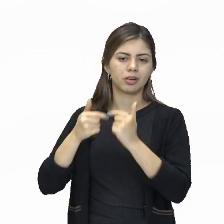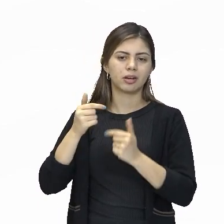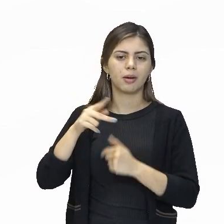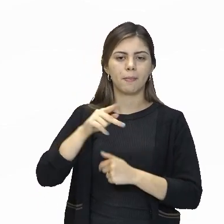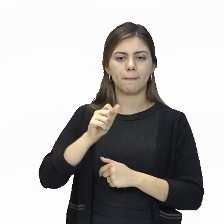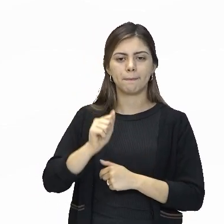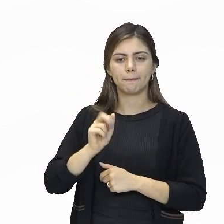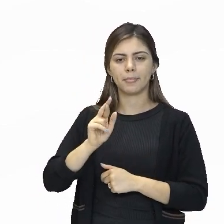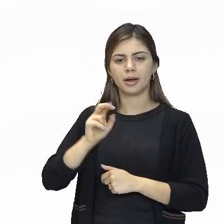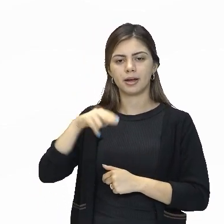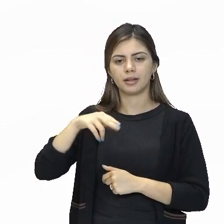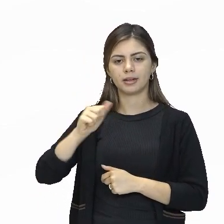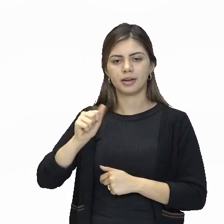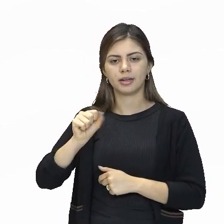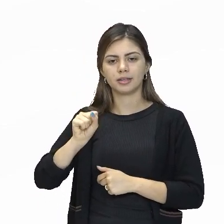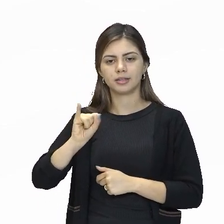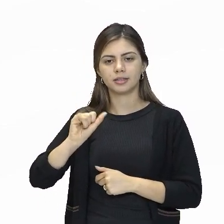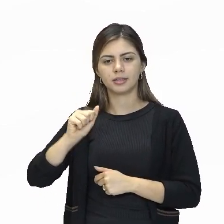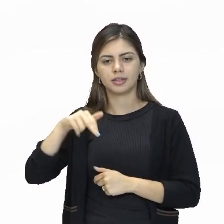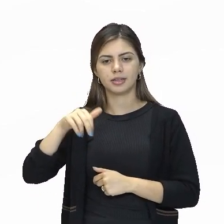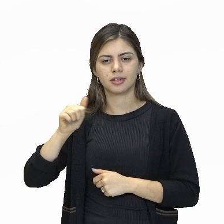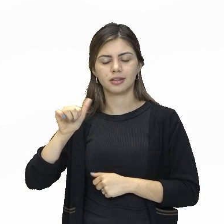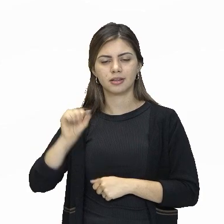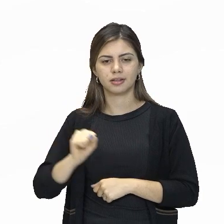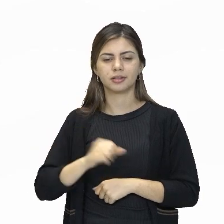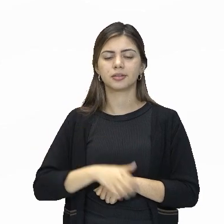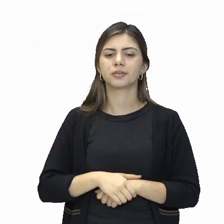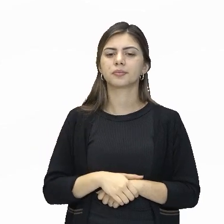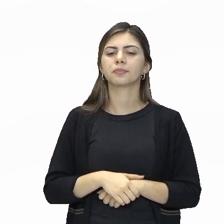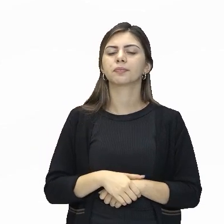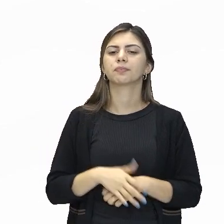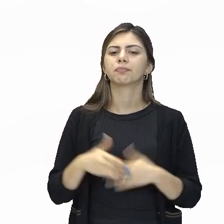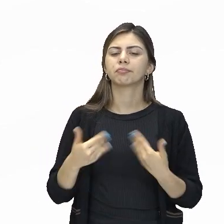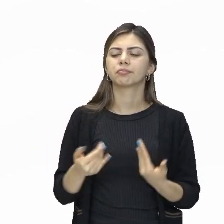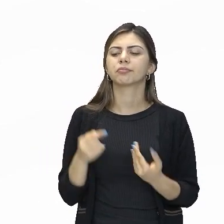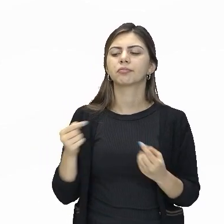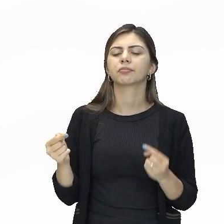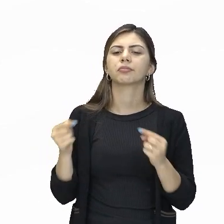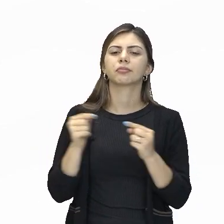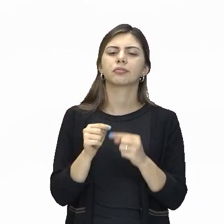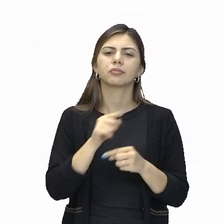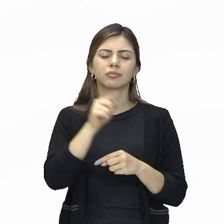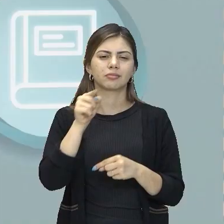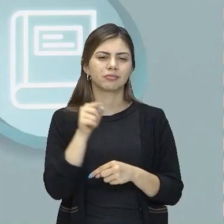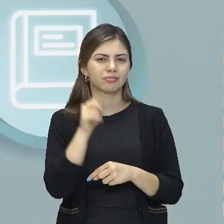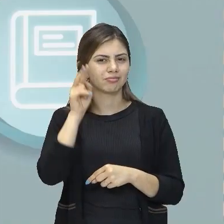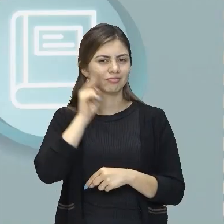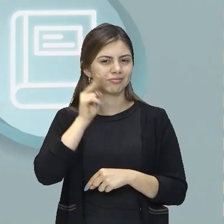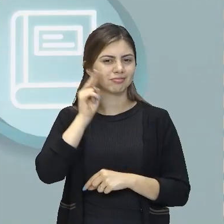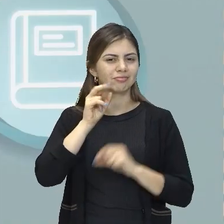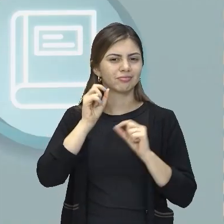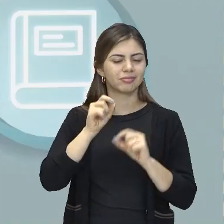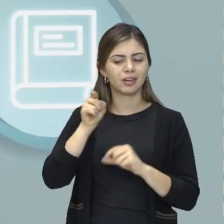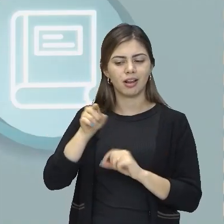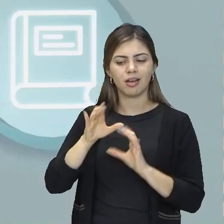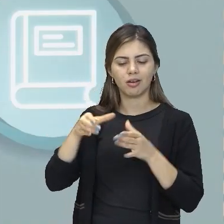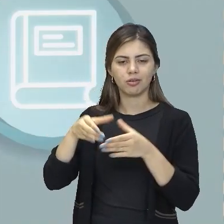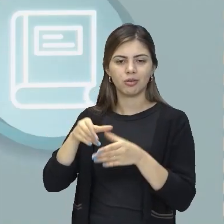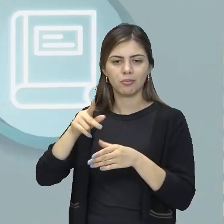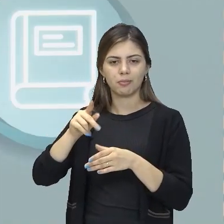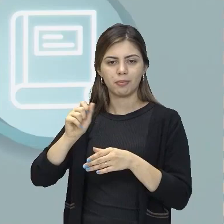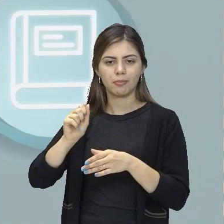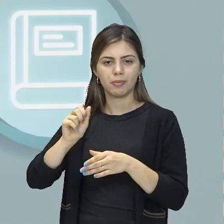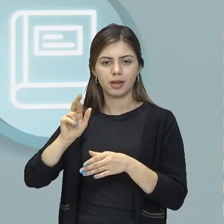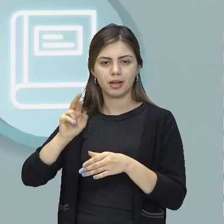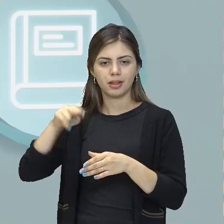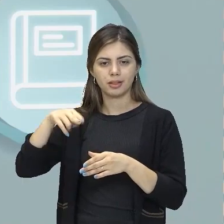Augusto dos Anjos. Quando a gente falar de herança parnasiana, vocês devem lembrar que os parnasianos, gente, eles